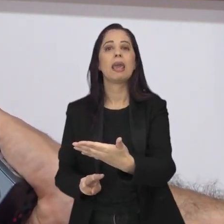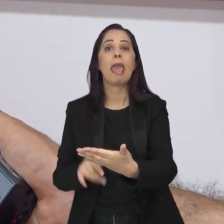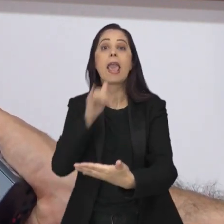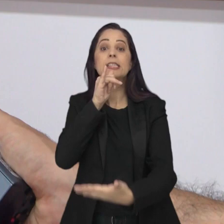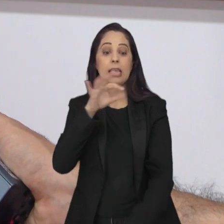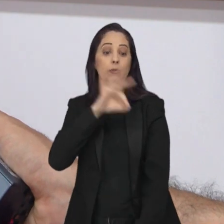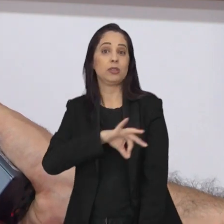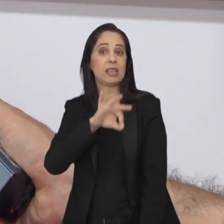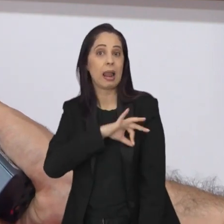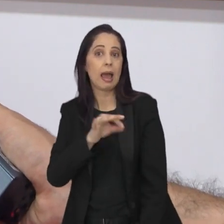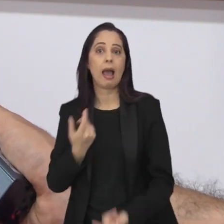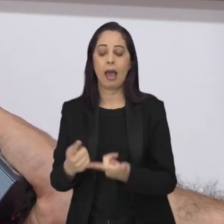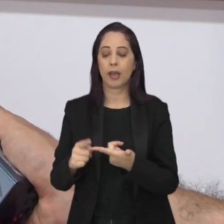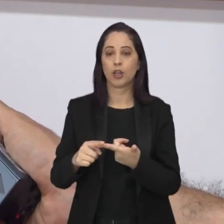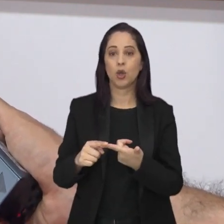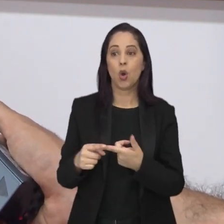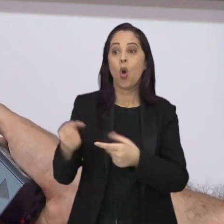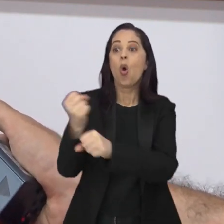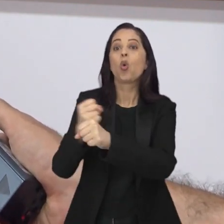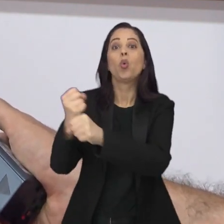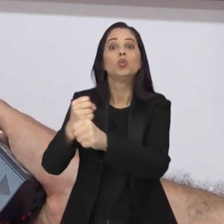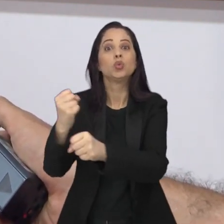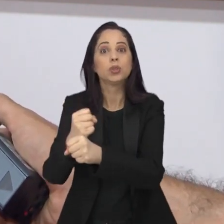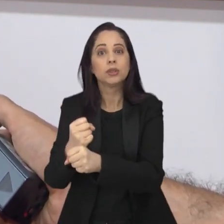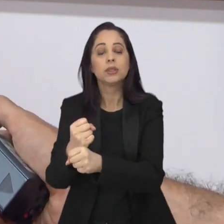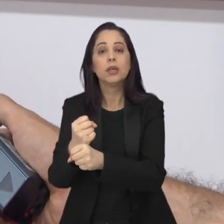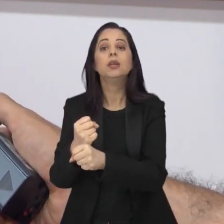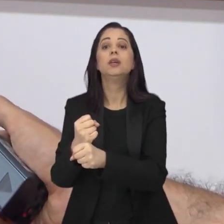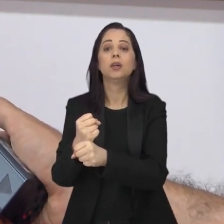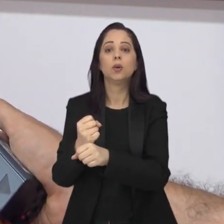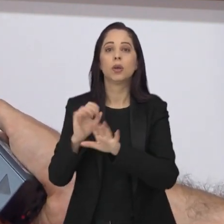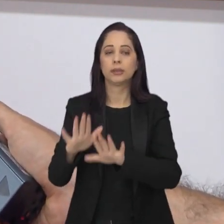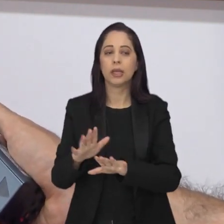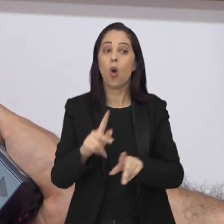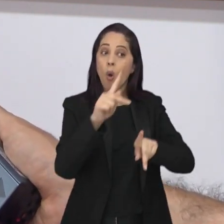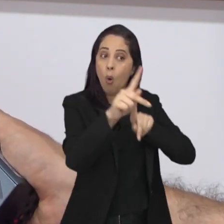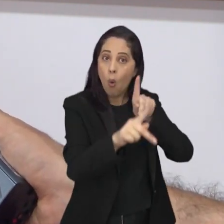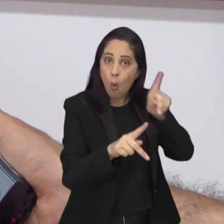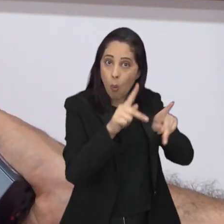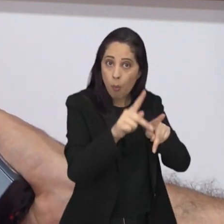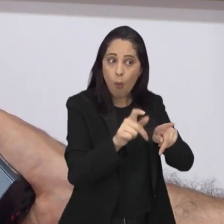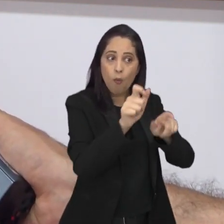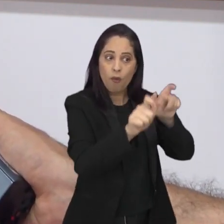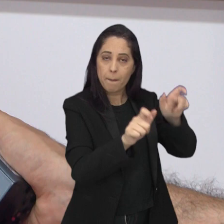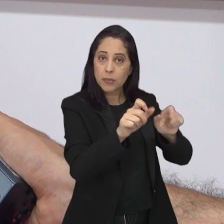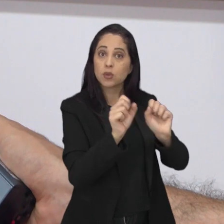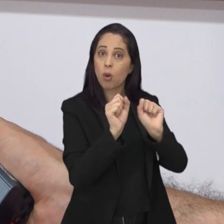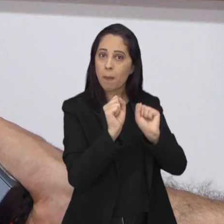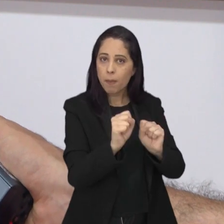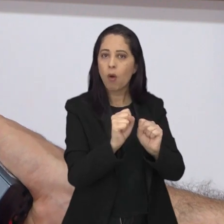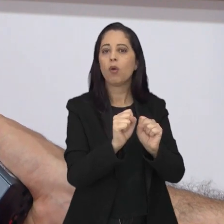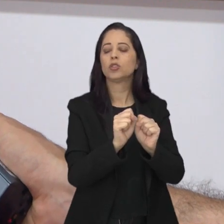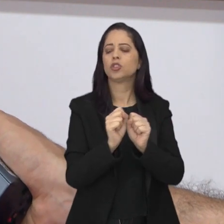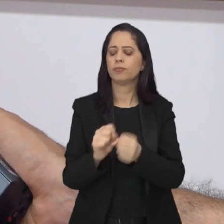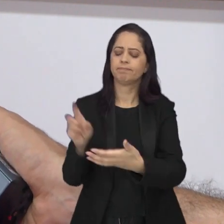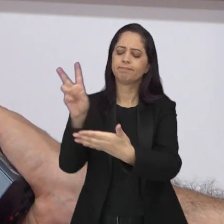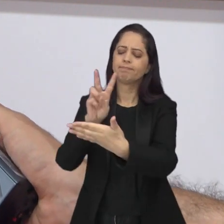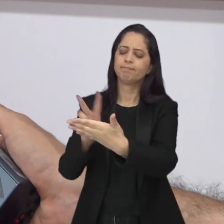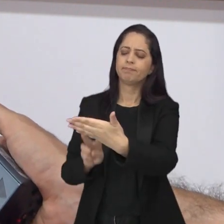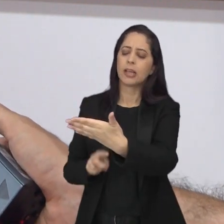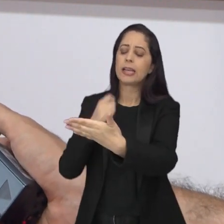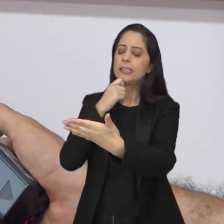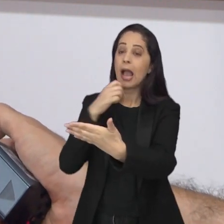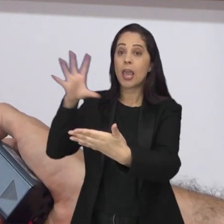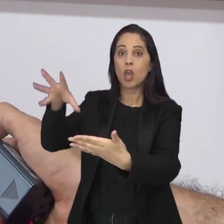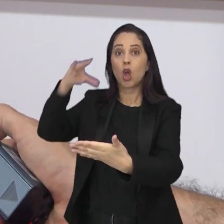desde salários, gastos públicos, obras, né? Então ali ela vai conseguir ter uma visão e também